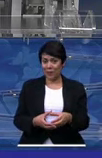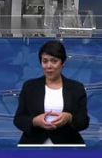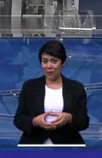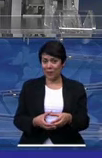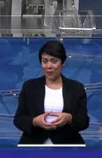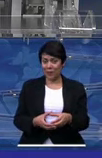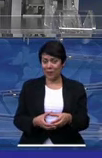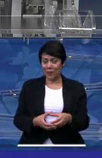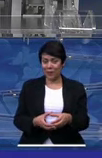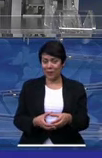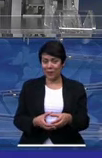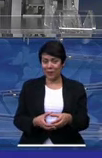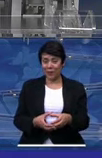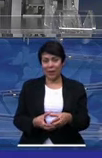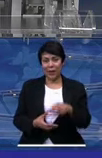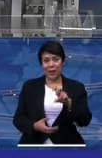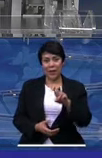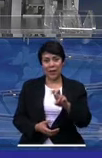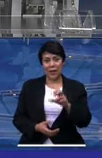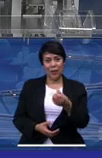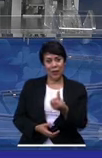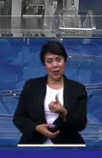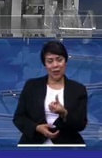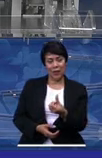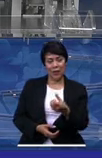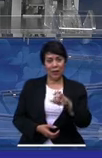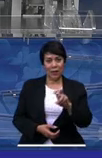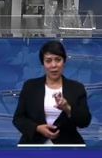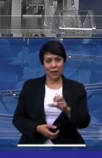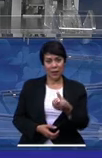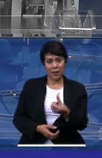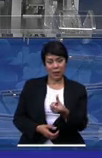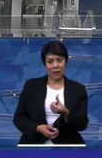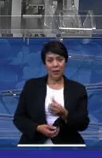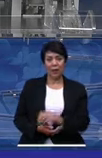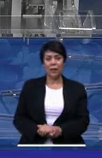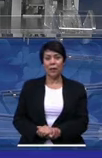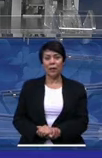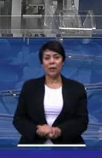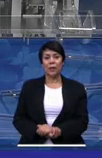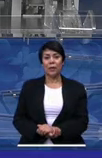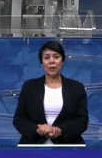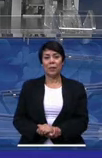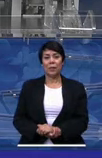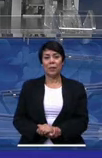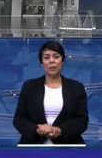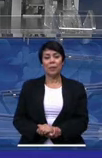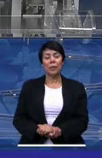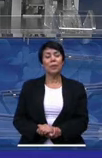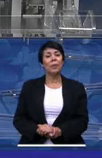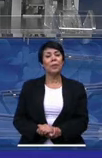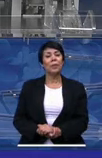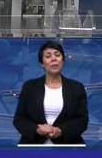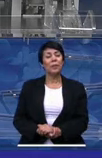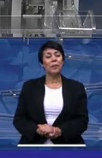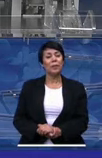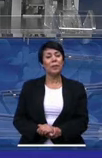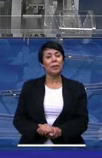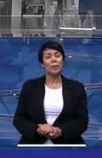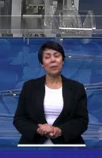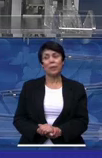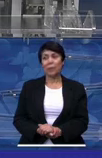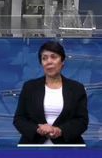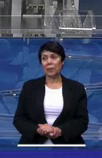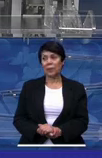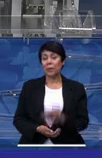Segundo número na tela, bola rosa, número 56. Rosa, 56. Vamos seguir